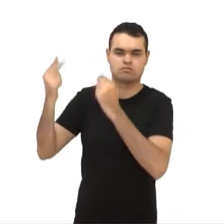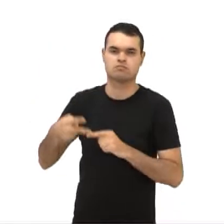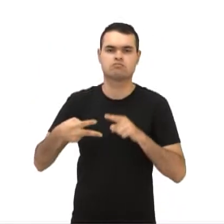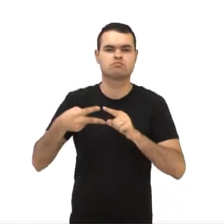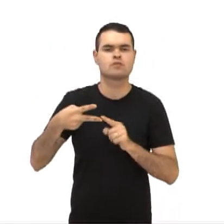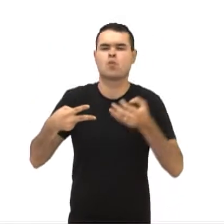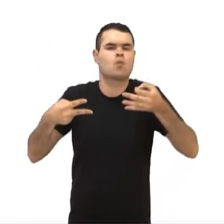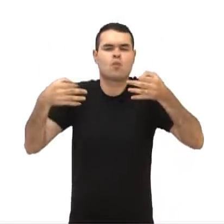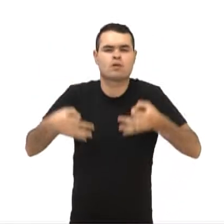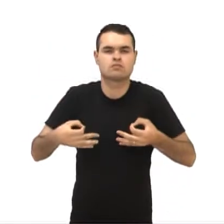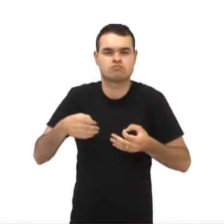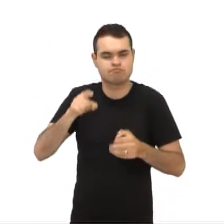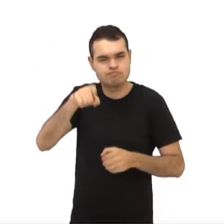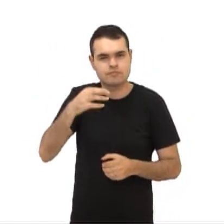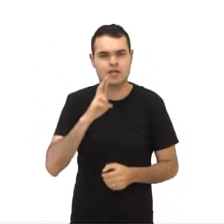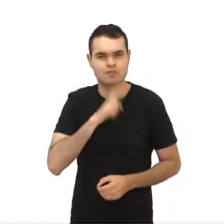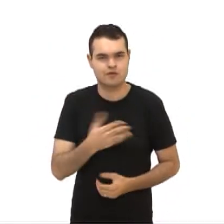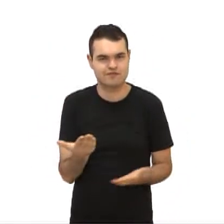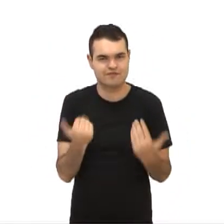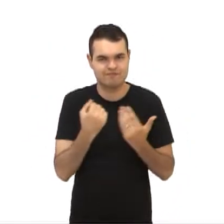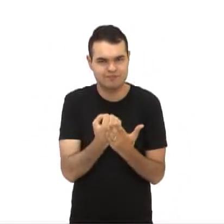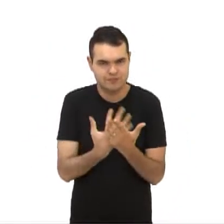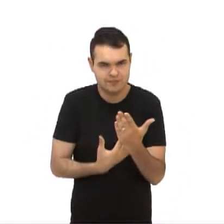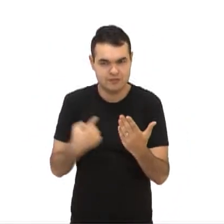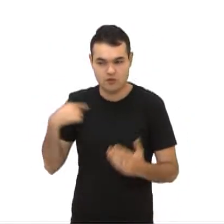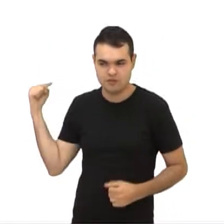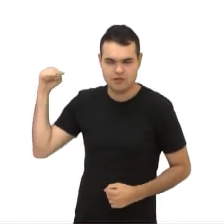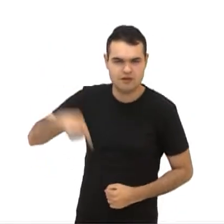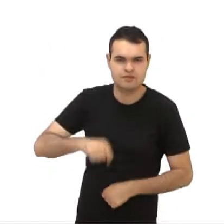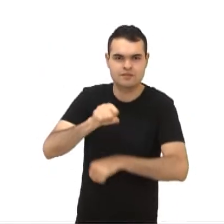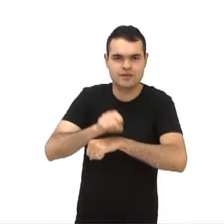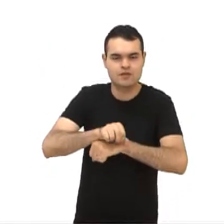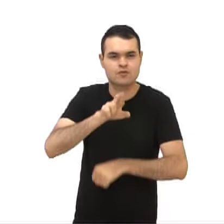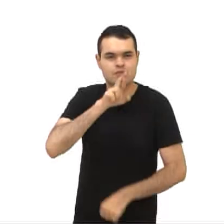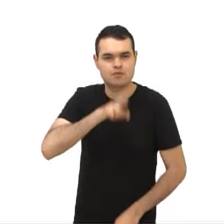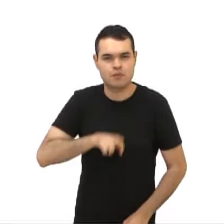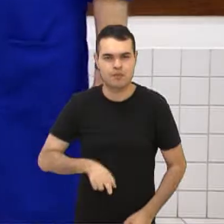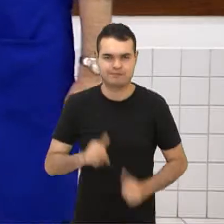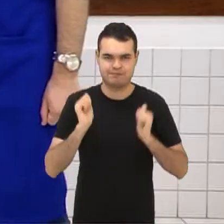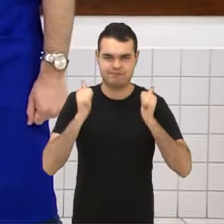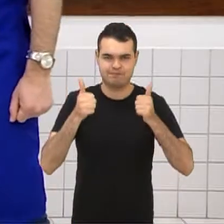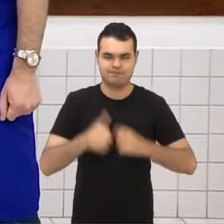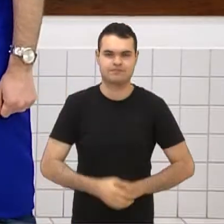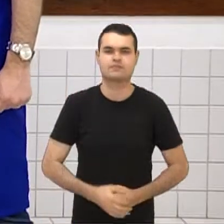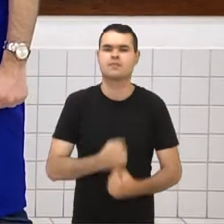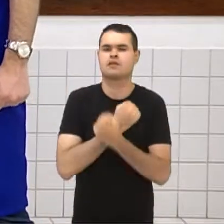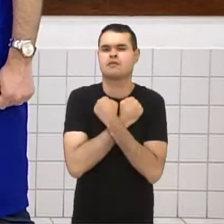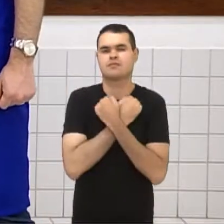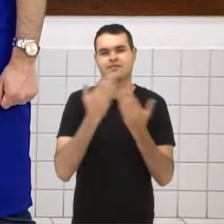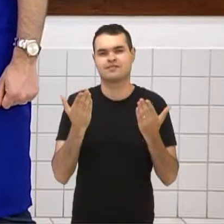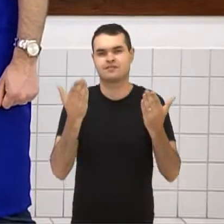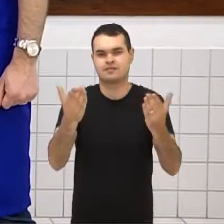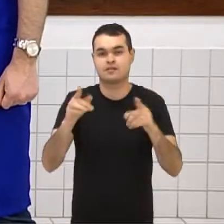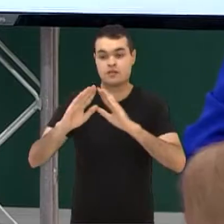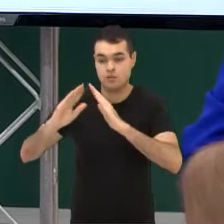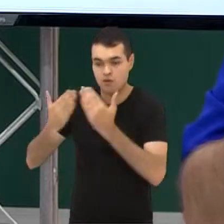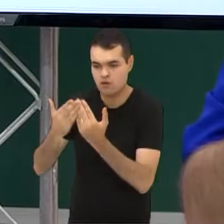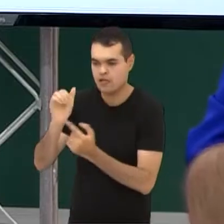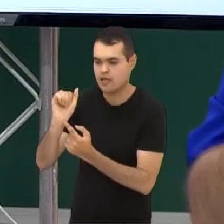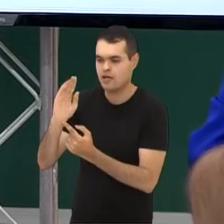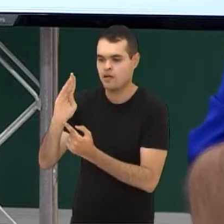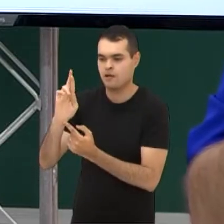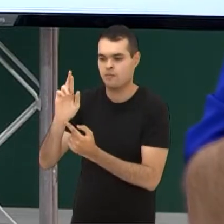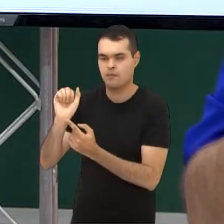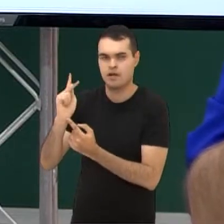aplicativo do Aula Paraná e responde essa questão que nós vamos estar aqui esperando a resposta de vocês. Queria mandar um abraço para o pessoal do Colégio Abraham Lincoln,